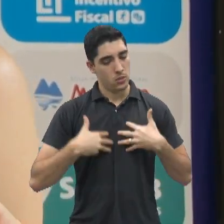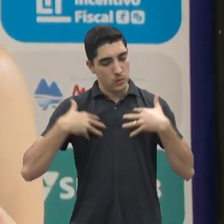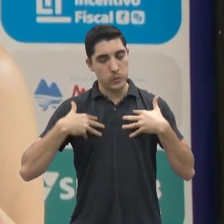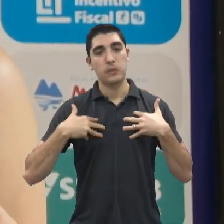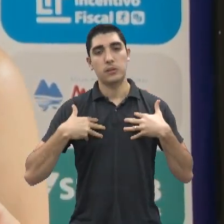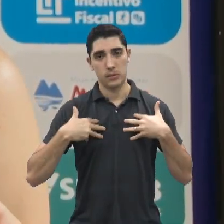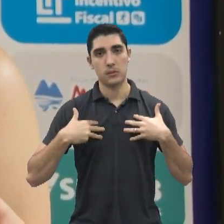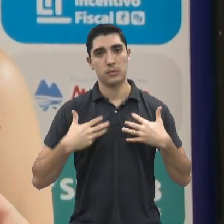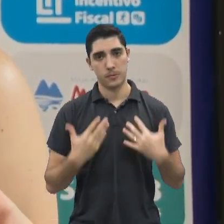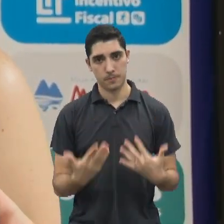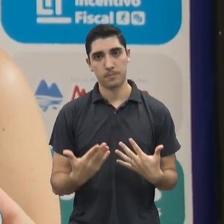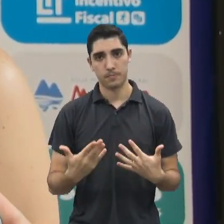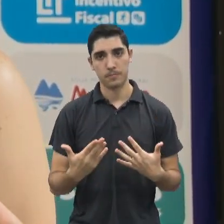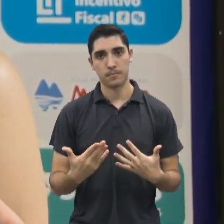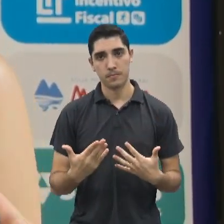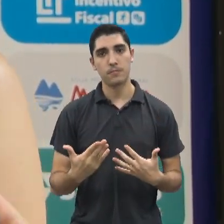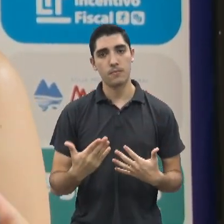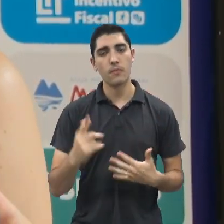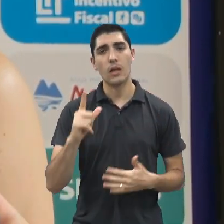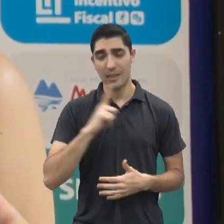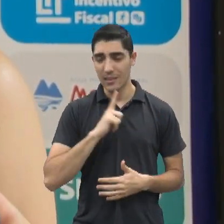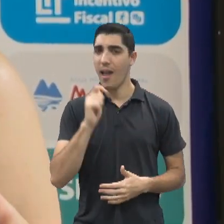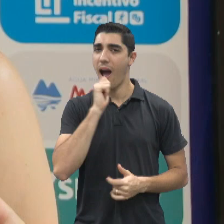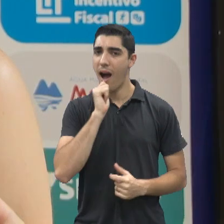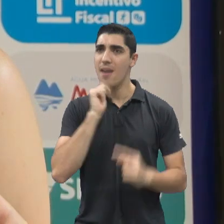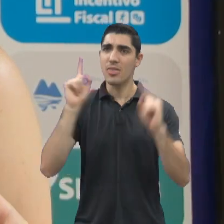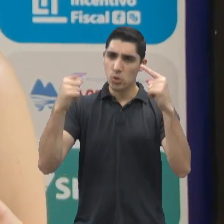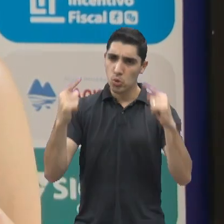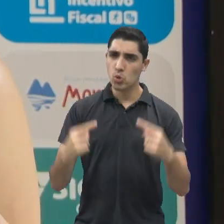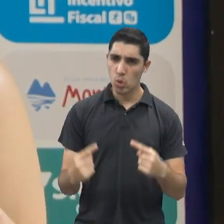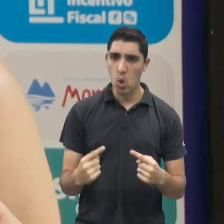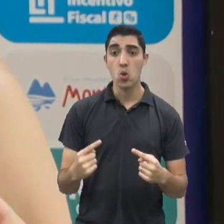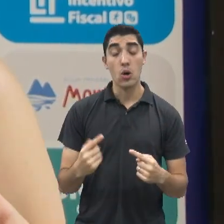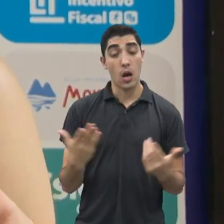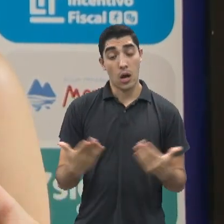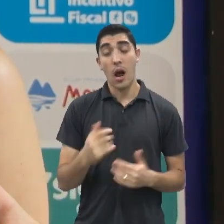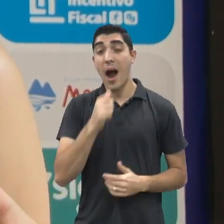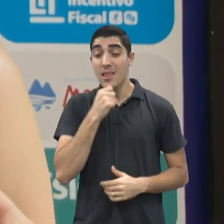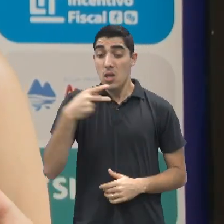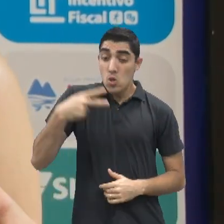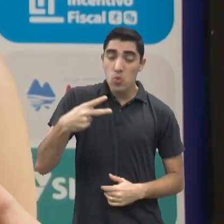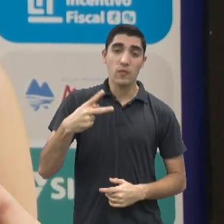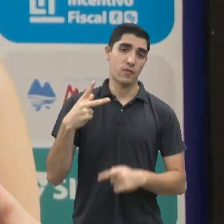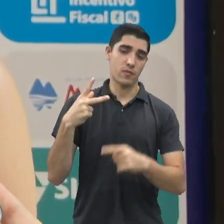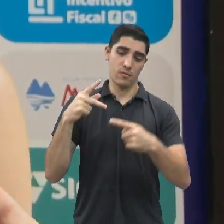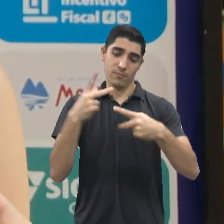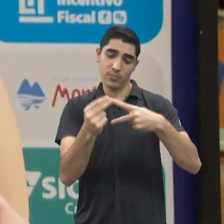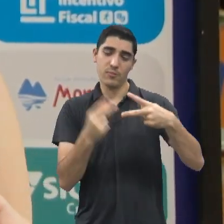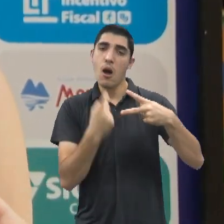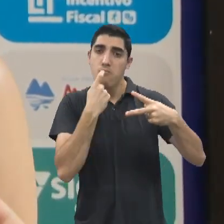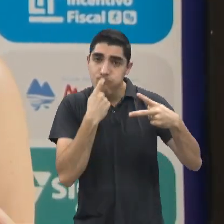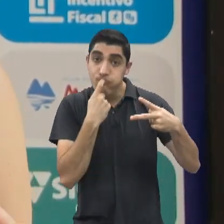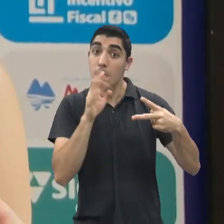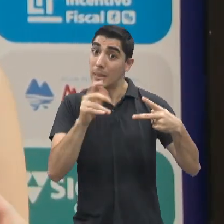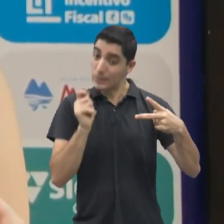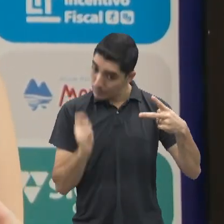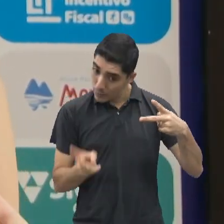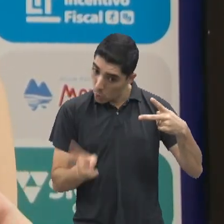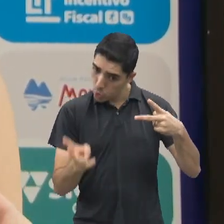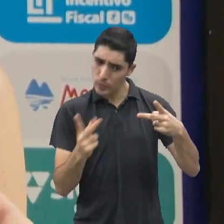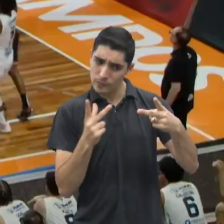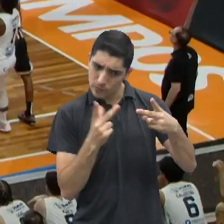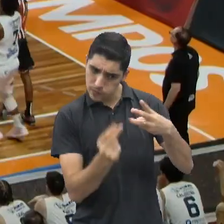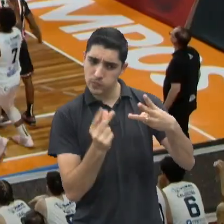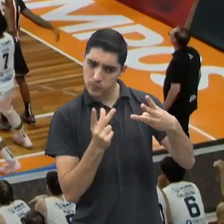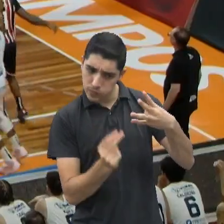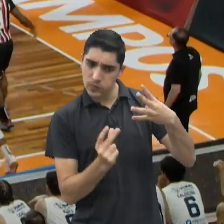Venimos de muchos partidos a perder, esta es nuestra segunda victoria, tenemos que seguir sumando, seguir aportando esta